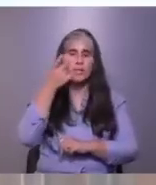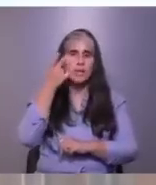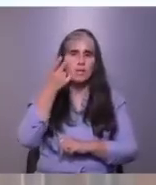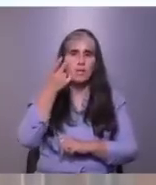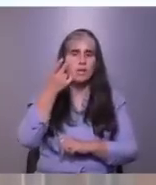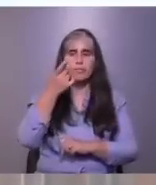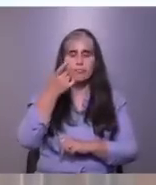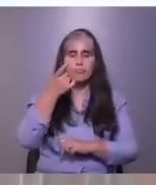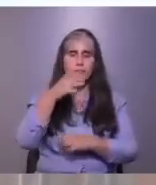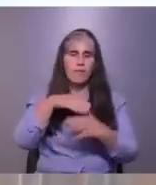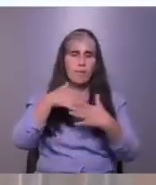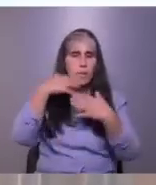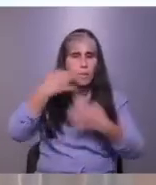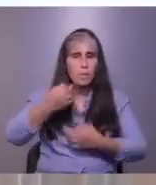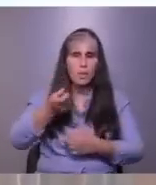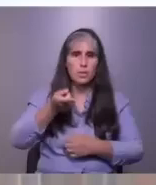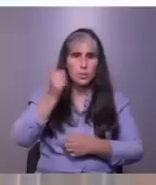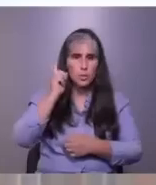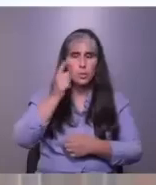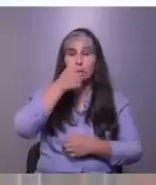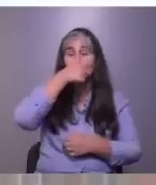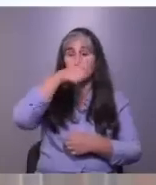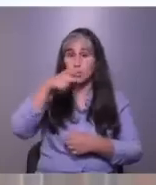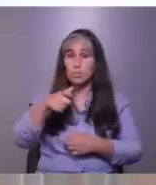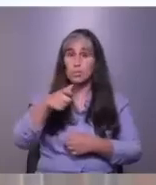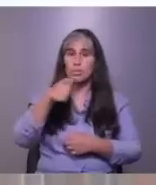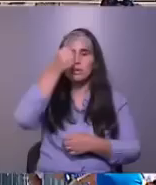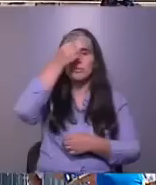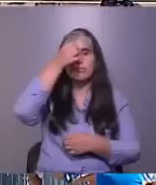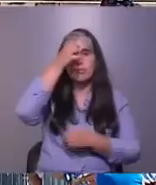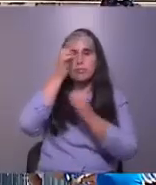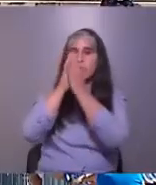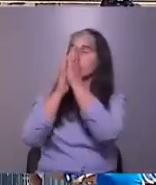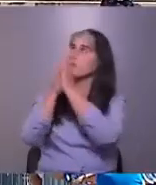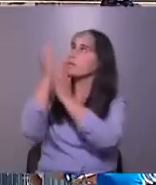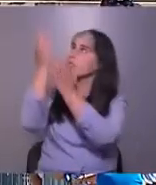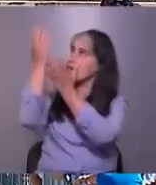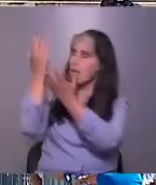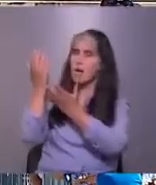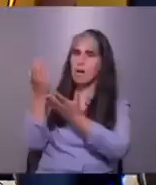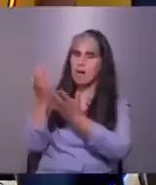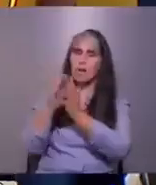insensatos e pelos que procuram a Deus com inteligência, oremos.